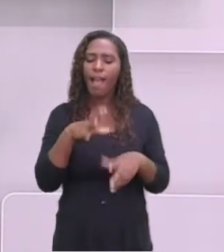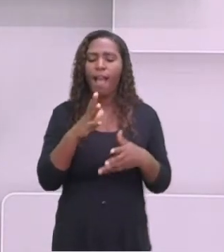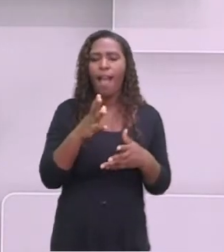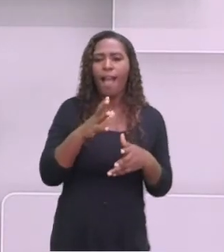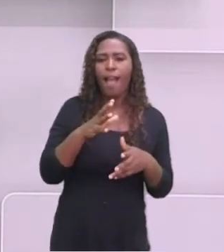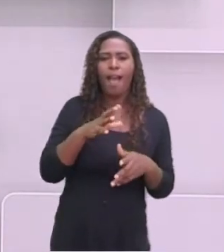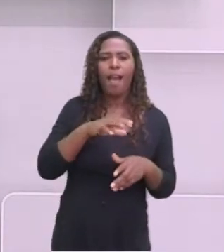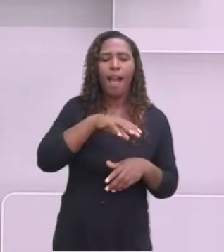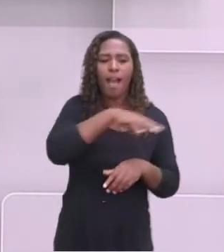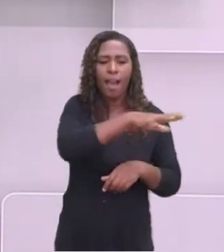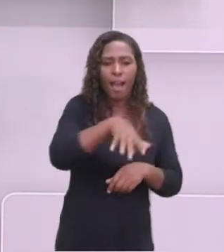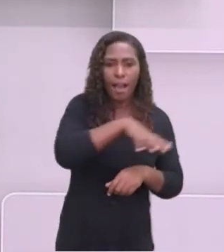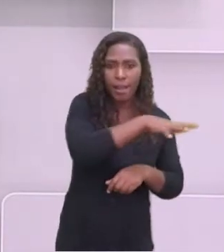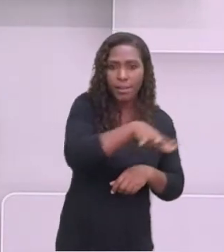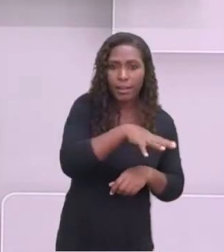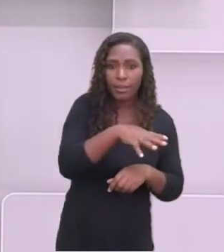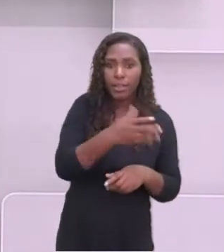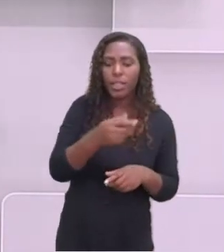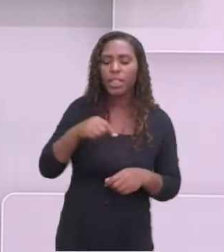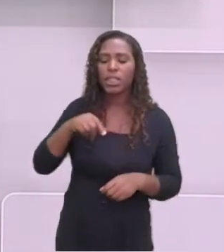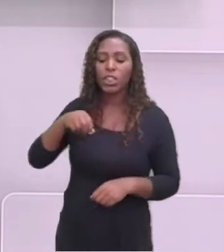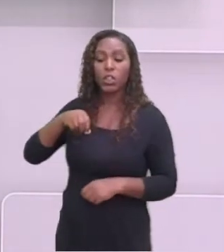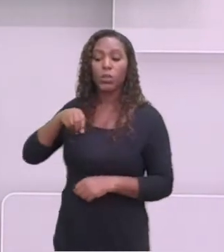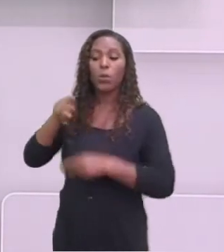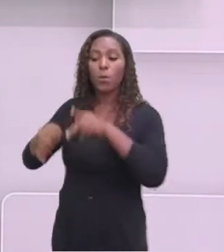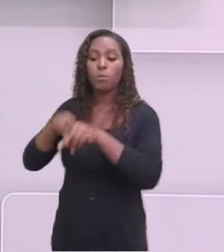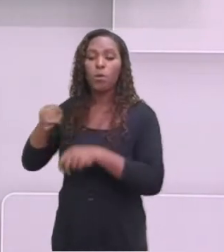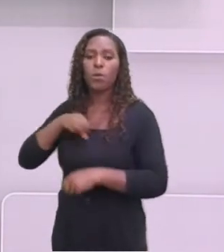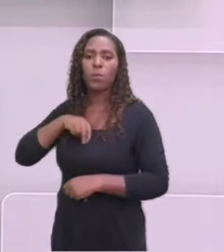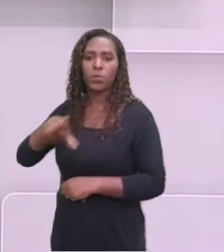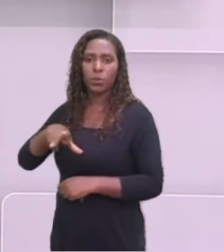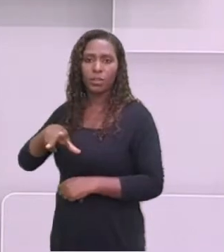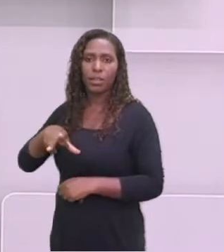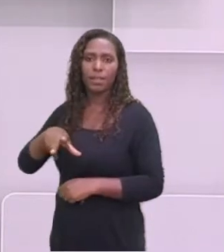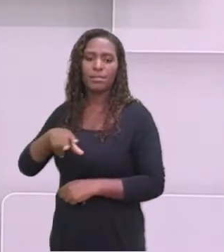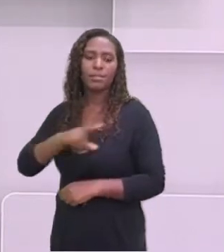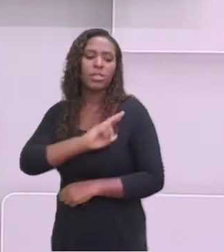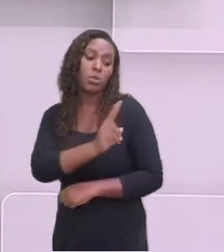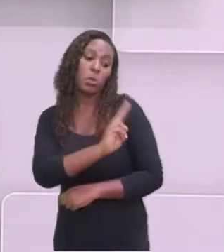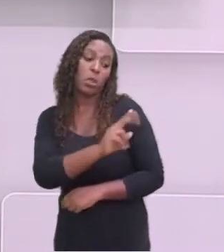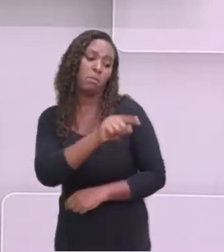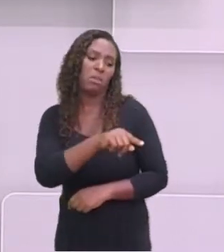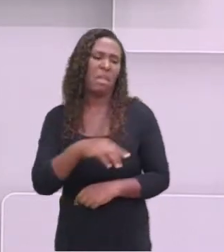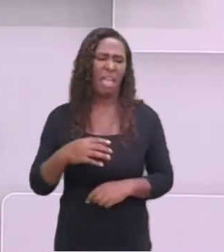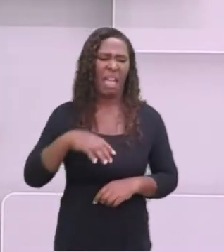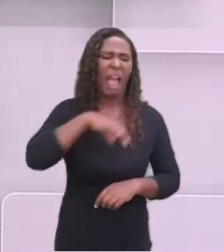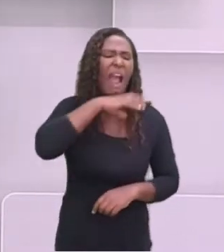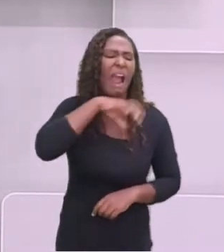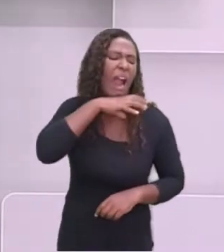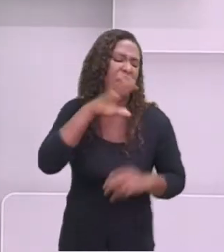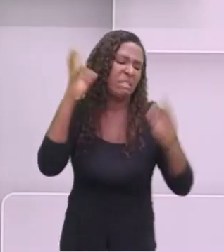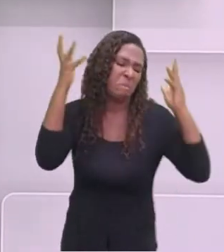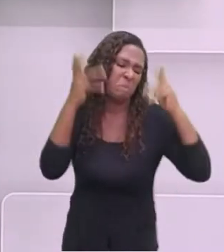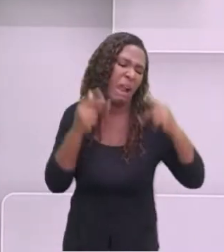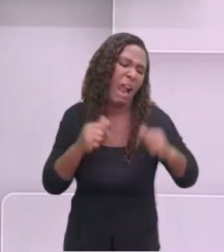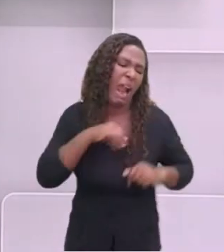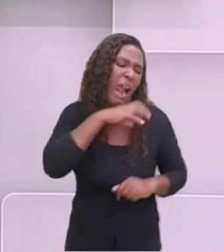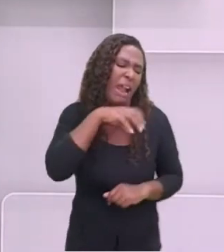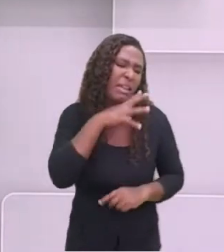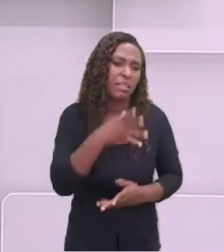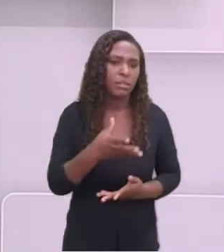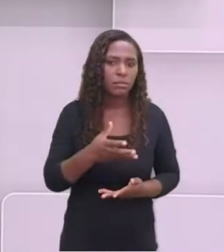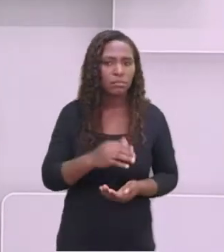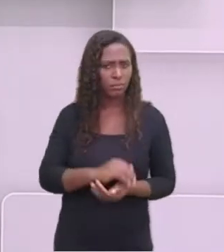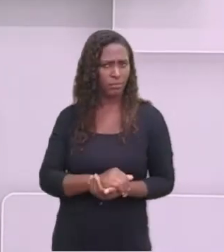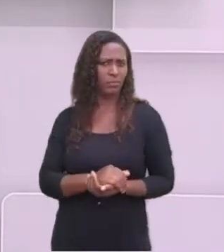Alguns pesquisadores acharam que esse primeiro contato entre os portugueses e indígenas de encontro de